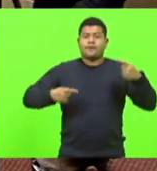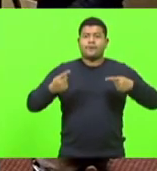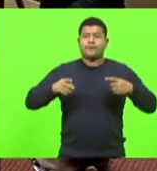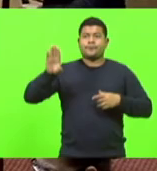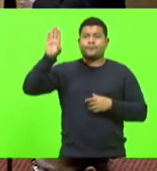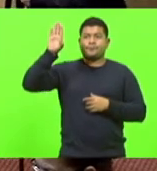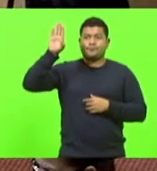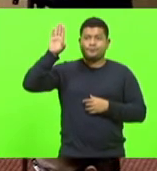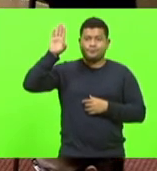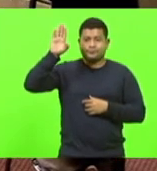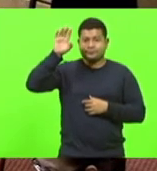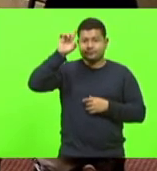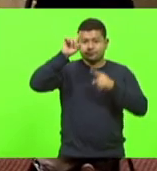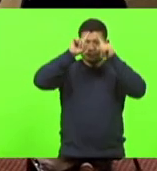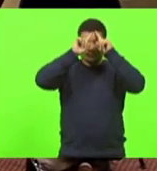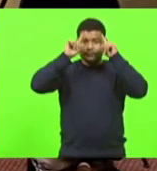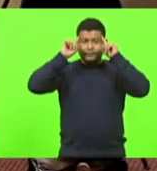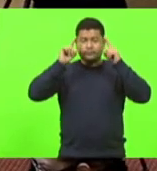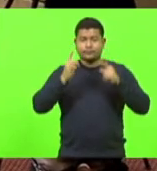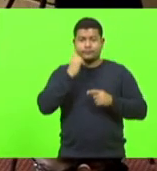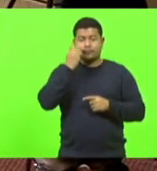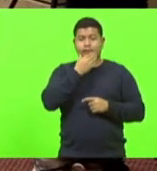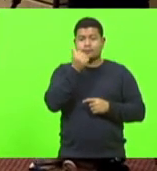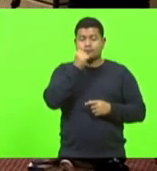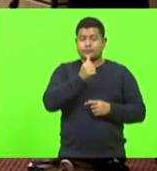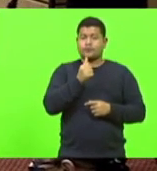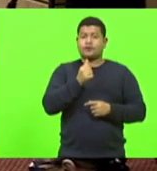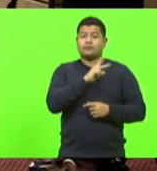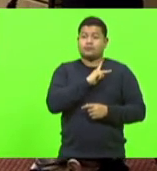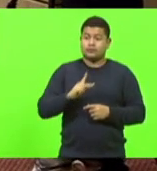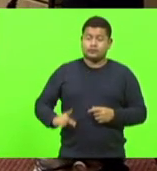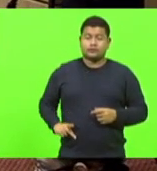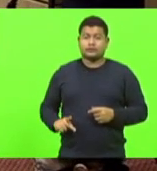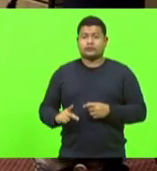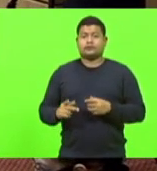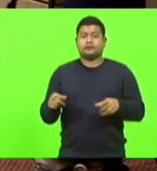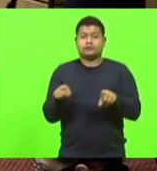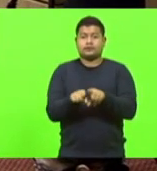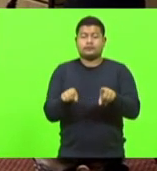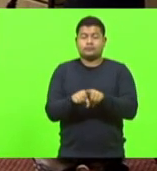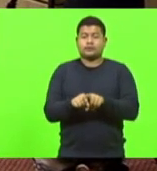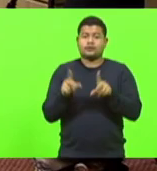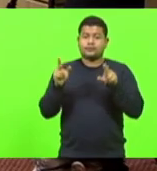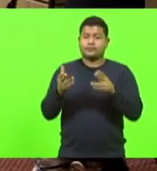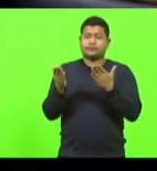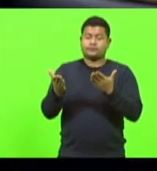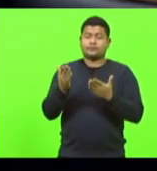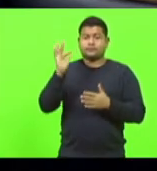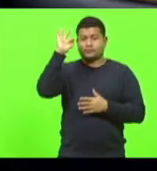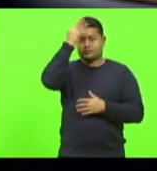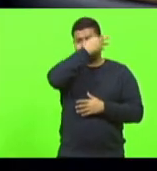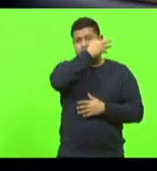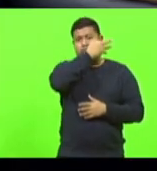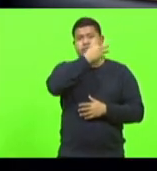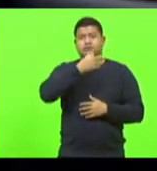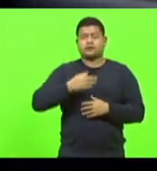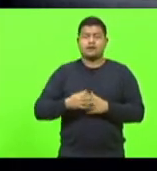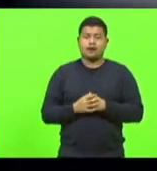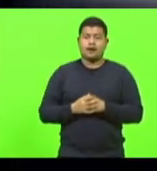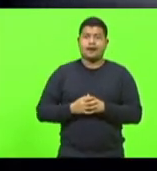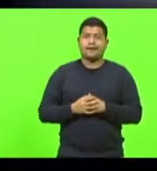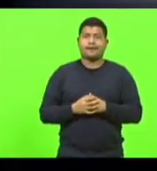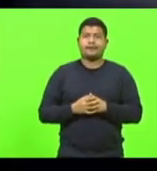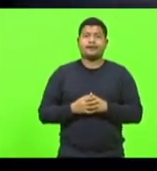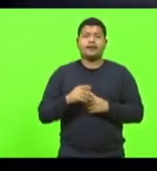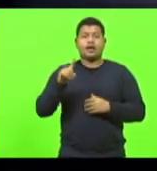senhor presidente senhores deputados senhoras deputadas também né só besteira que já foi colocado Deputado Fabiano